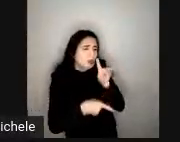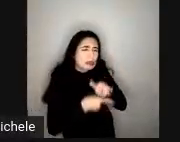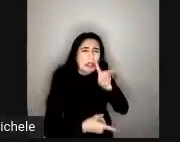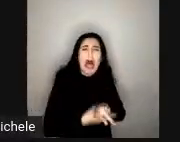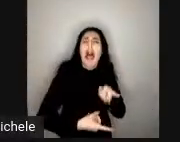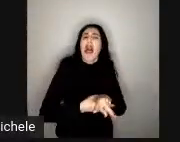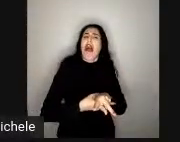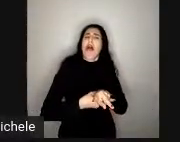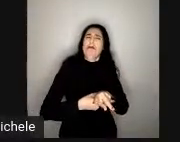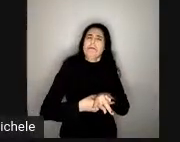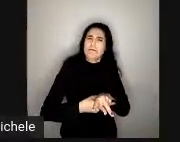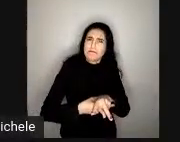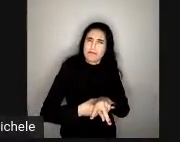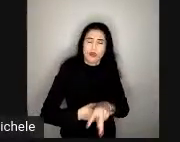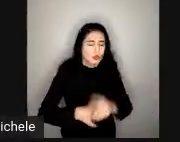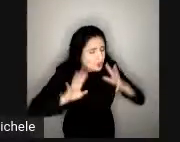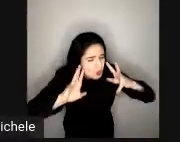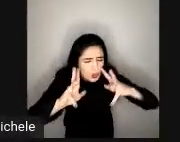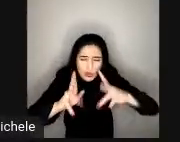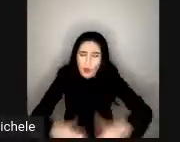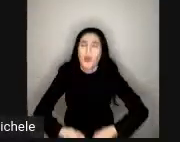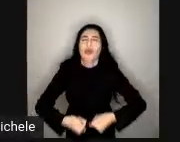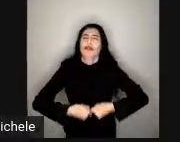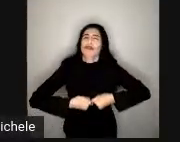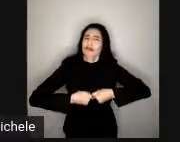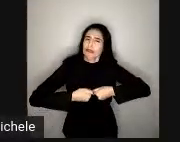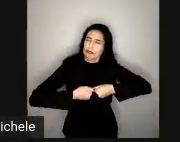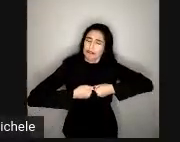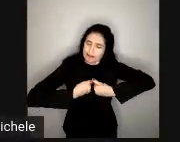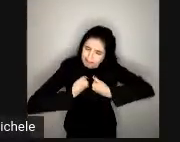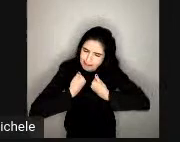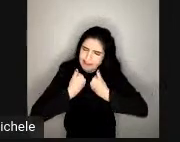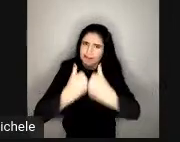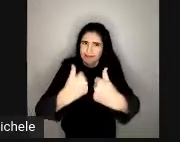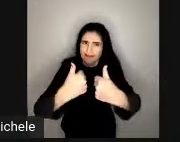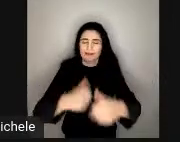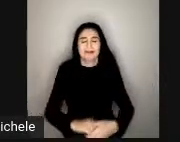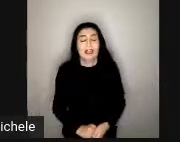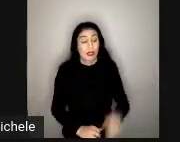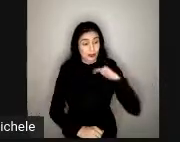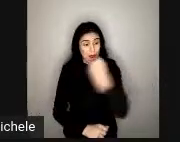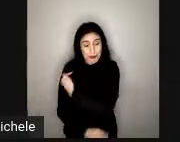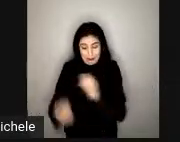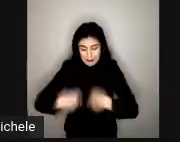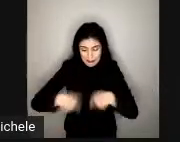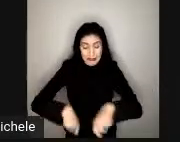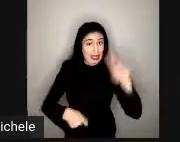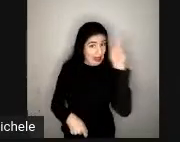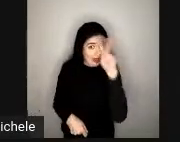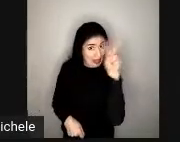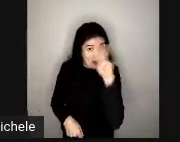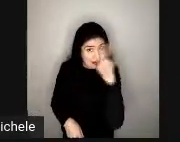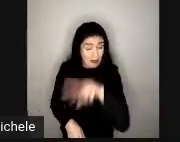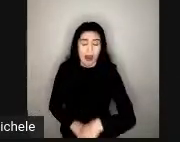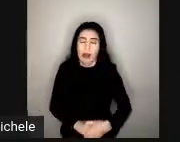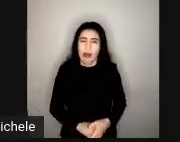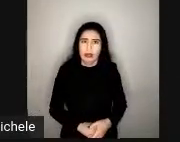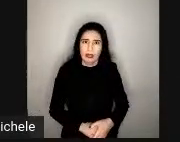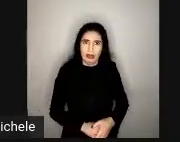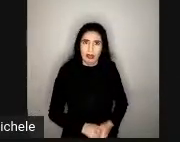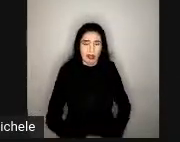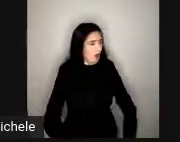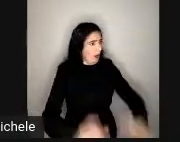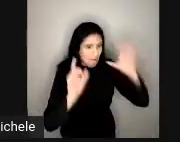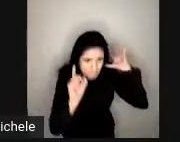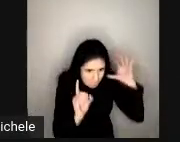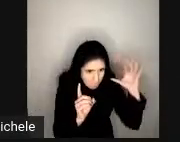e tudo passou. Então eu acho que nós precisamos lembrar que no impacto de uma